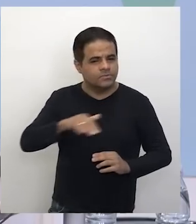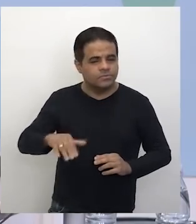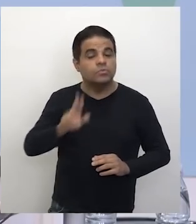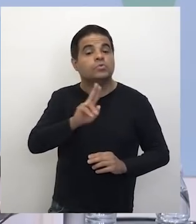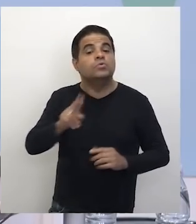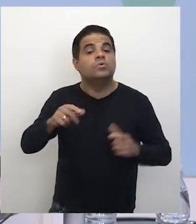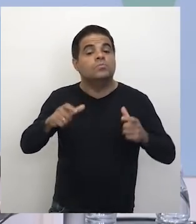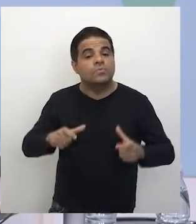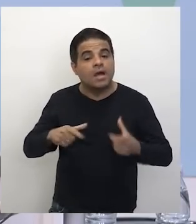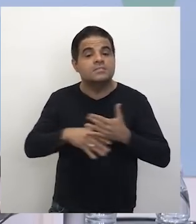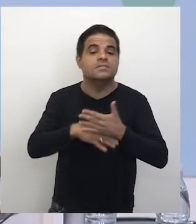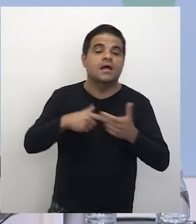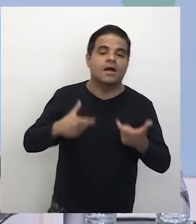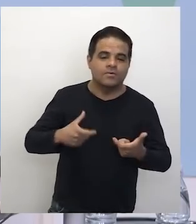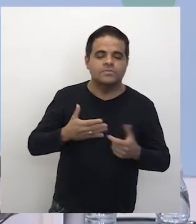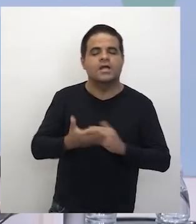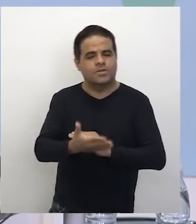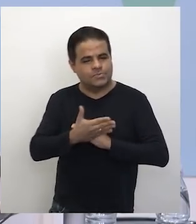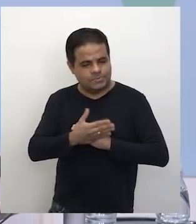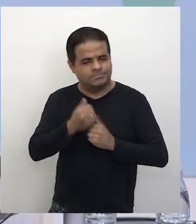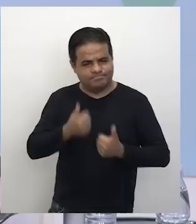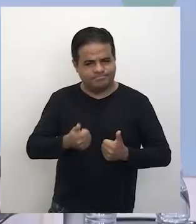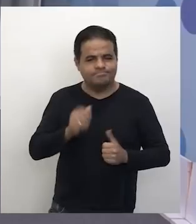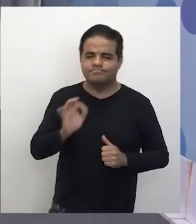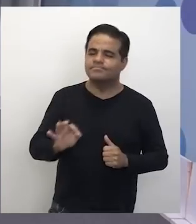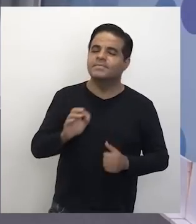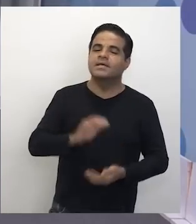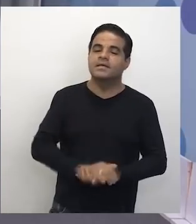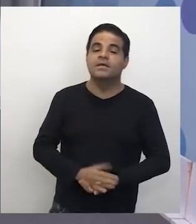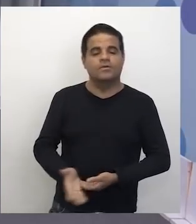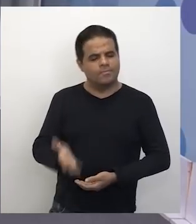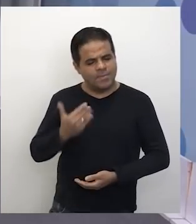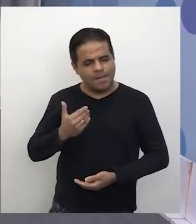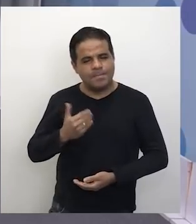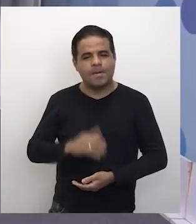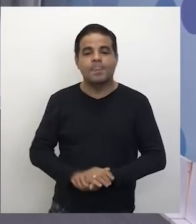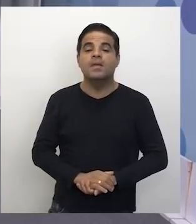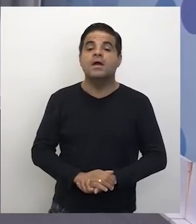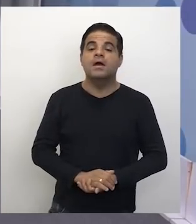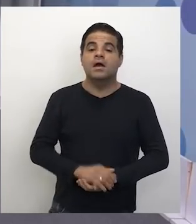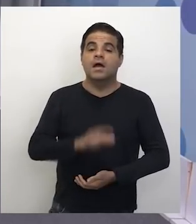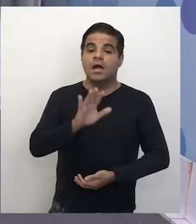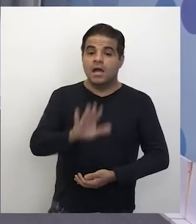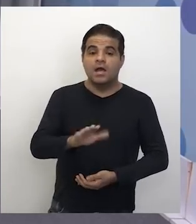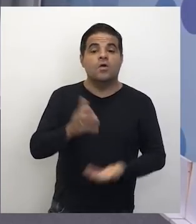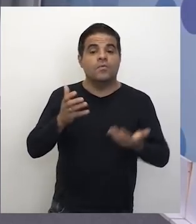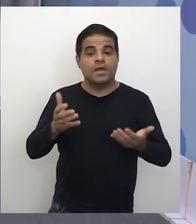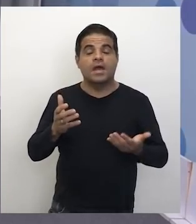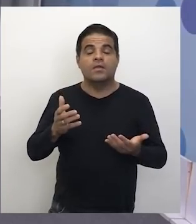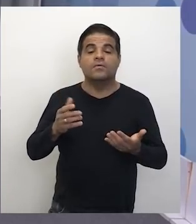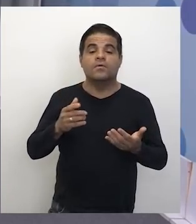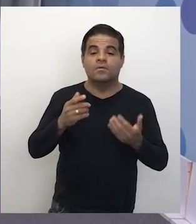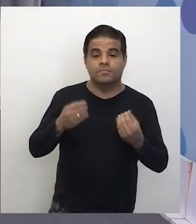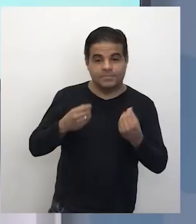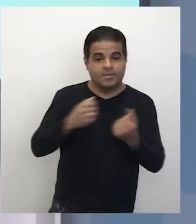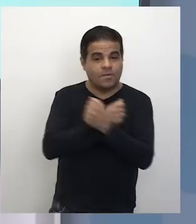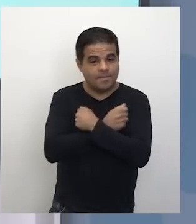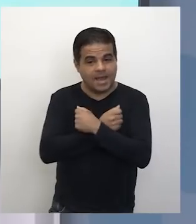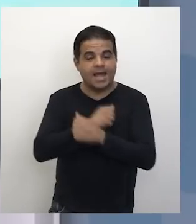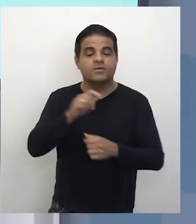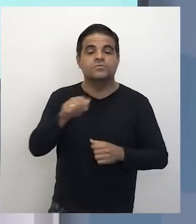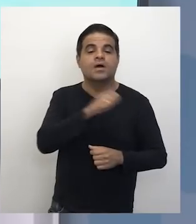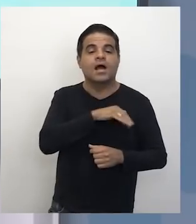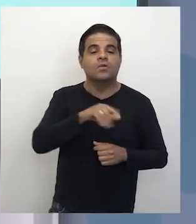da cidade e a escola facilita bastante. É isso aí, Vivi. Então, bora! Antes de começar, eu também quero mandar um abraço aqui para o aluno